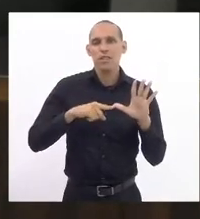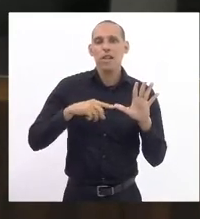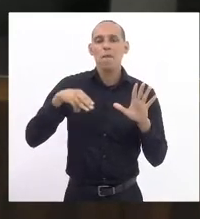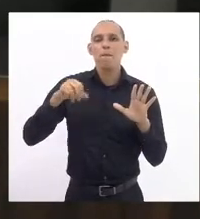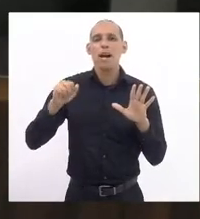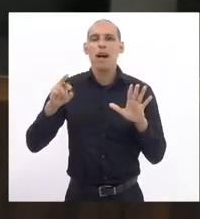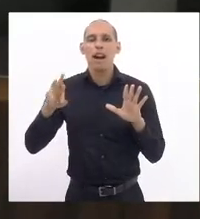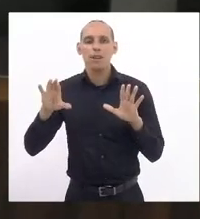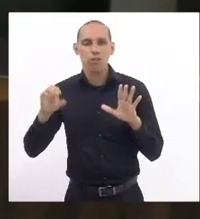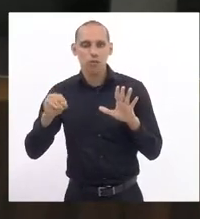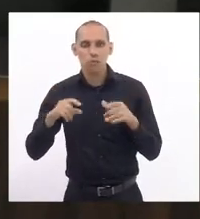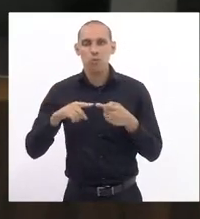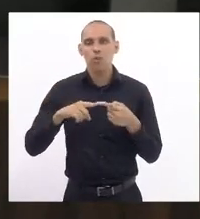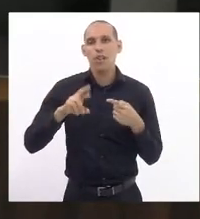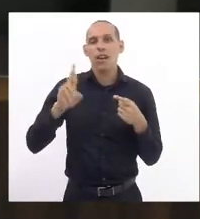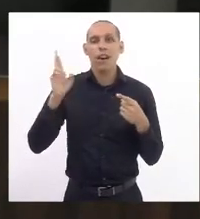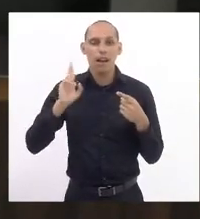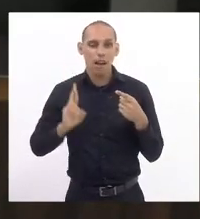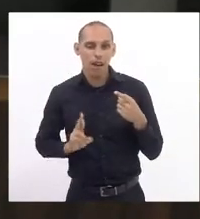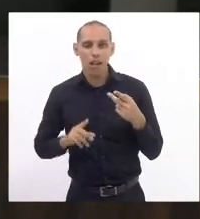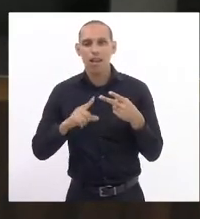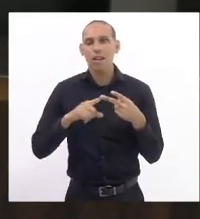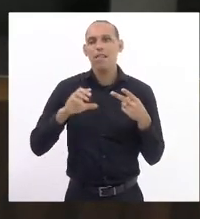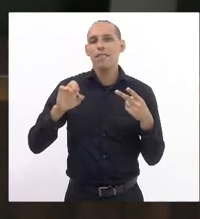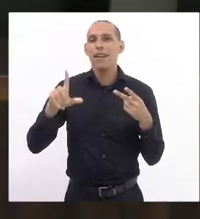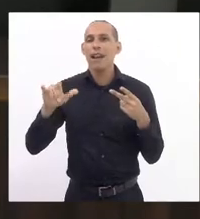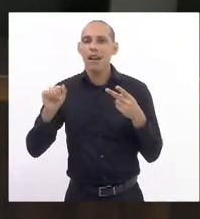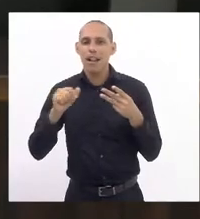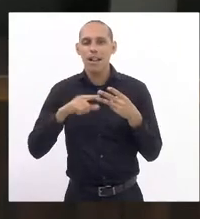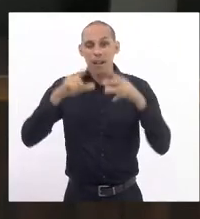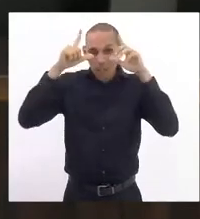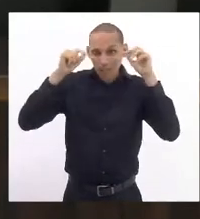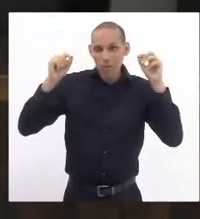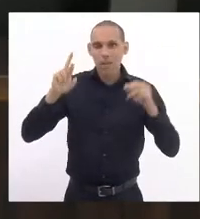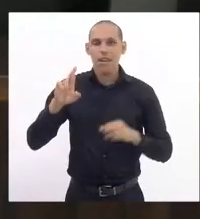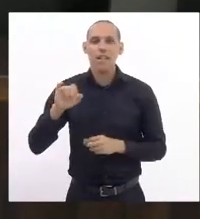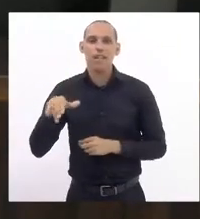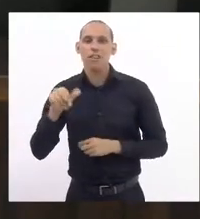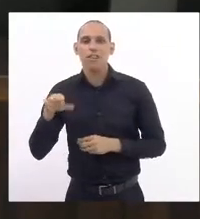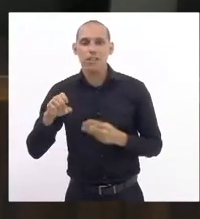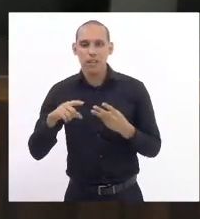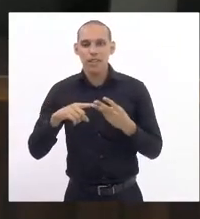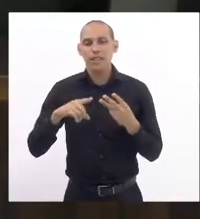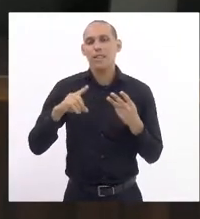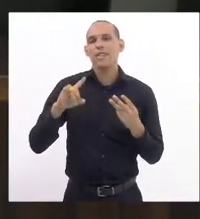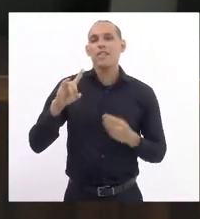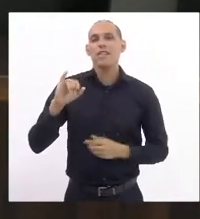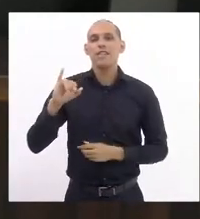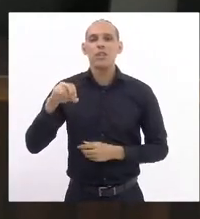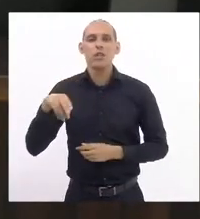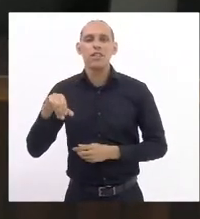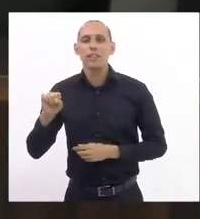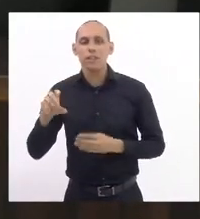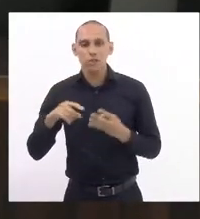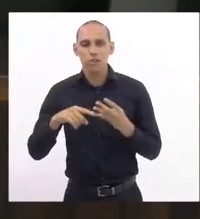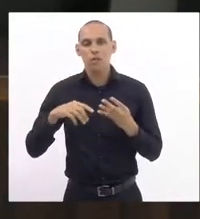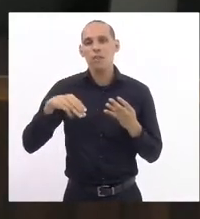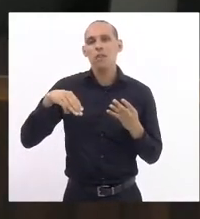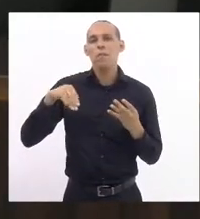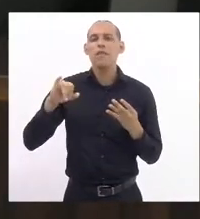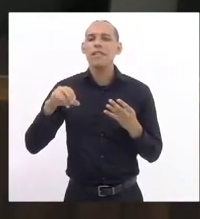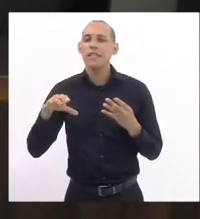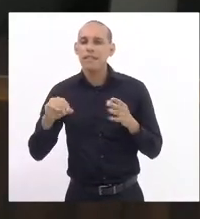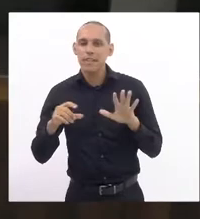Canela, Renata Souza, Célia Jordão, enfermeira Regiane, subtenente Bernardo, Dani Monteiro, Dionísio Lins, Carlos Mink, Renato Zaca, Jair